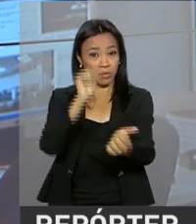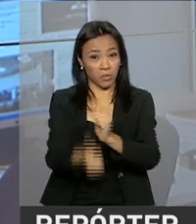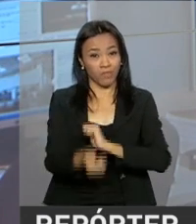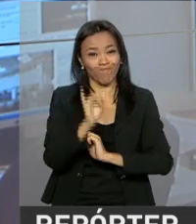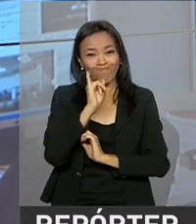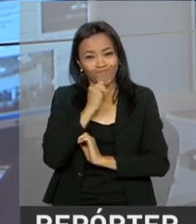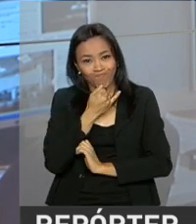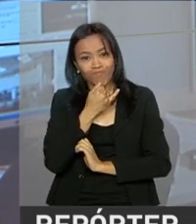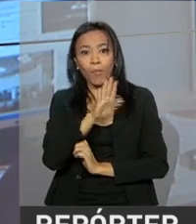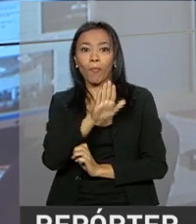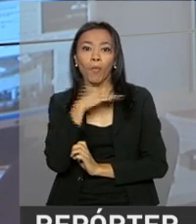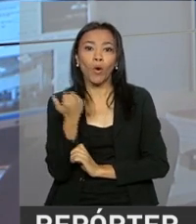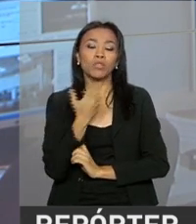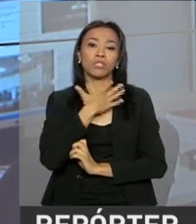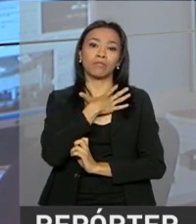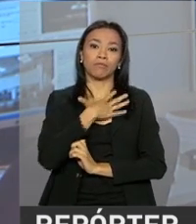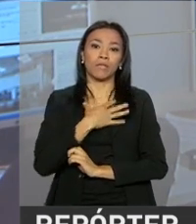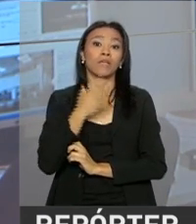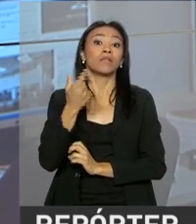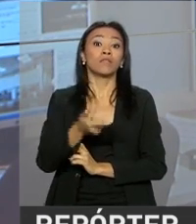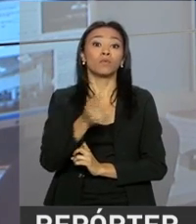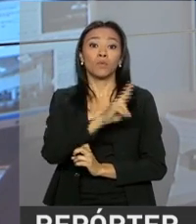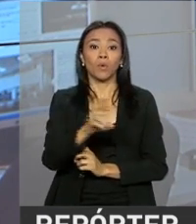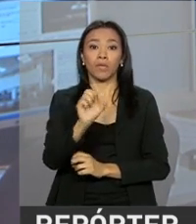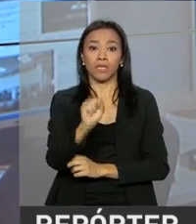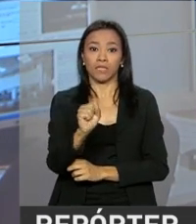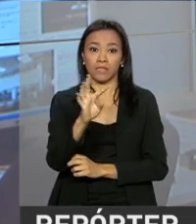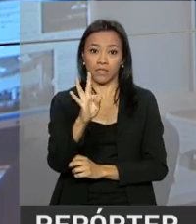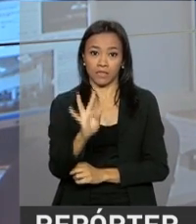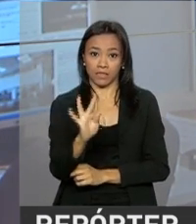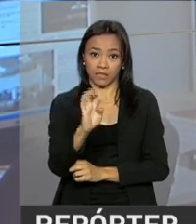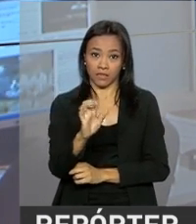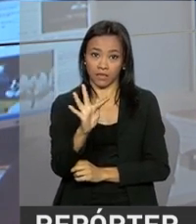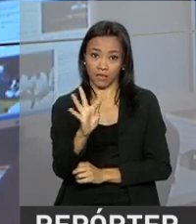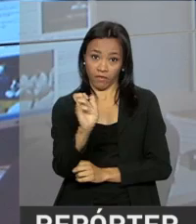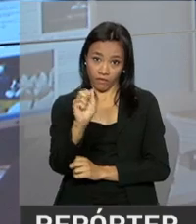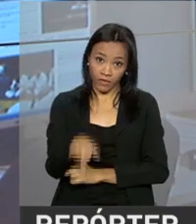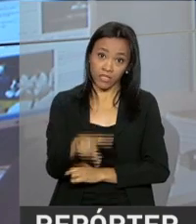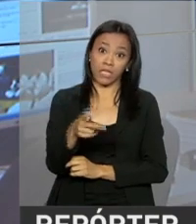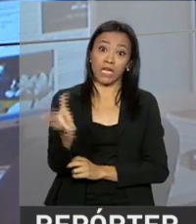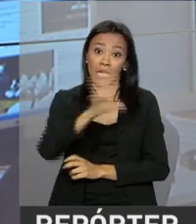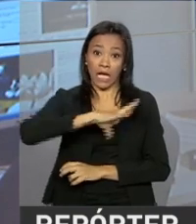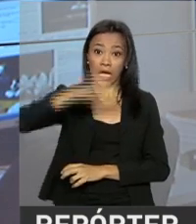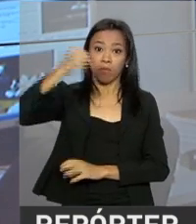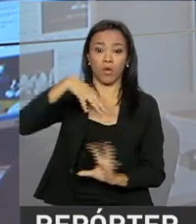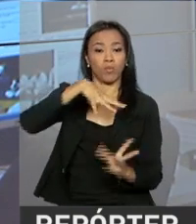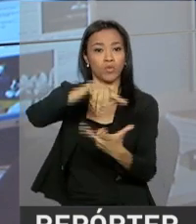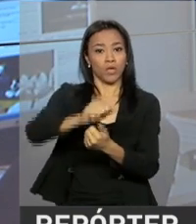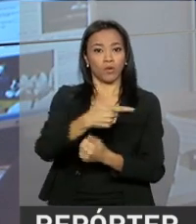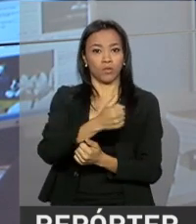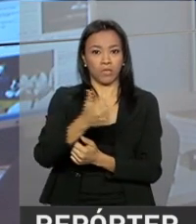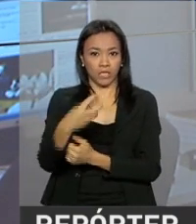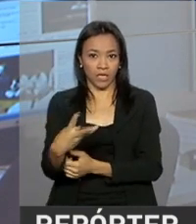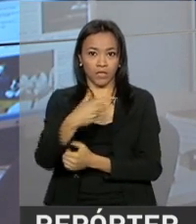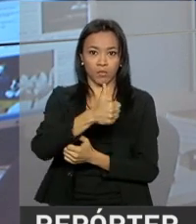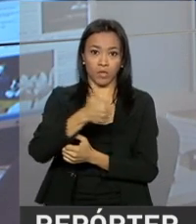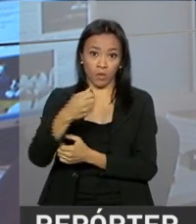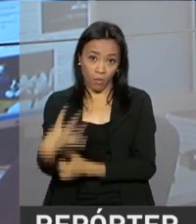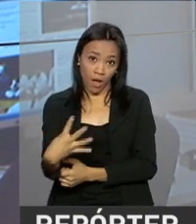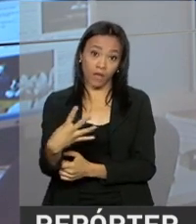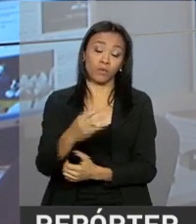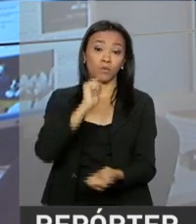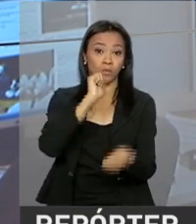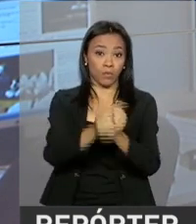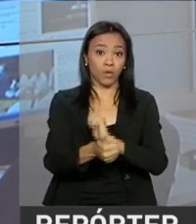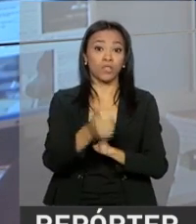em nota a morte do medalhista olímpico Stephen Hense. Ele foi campeão mundial em 2003 e em 2004, nos Jogos de